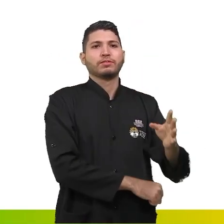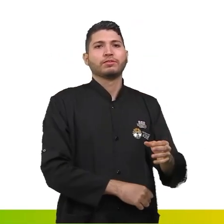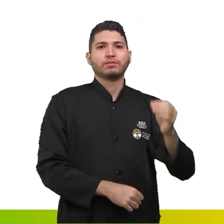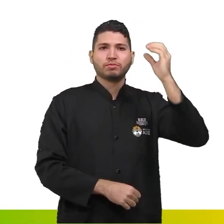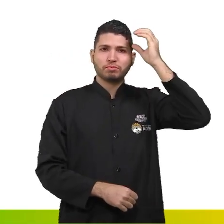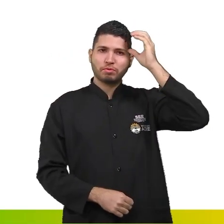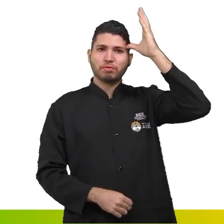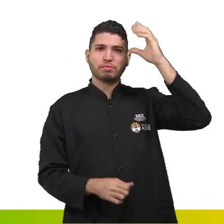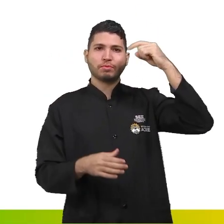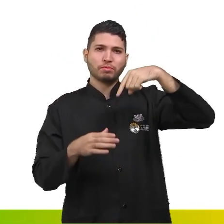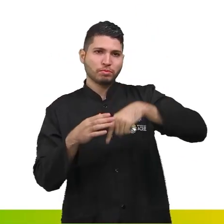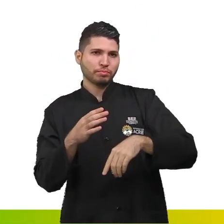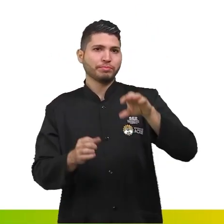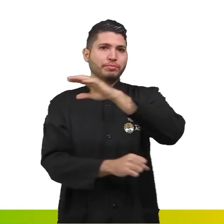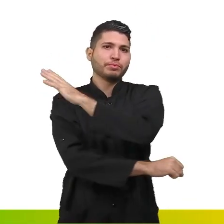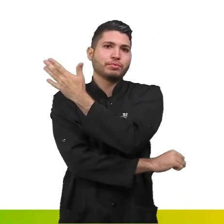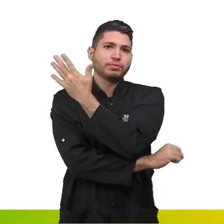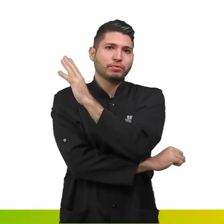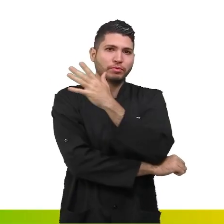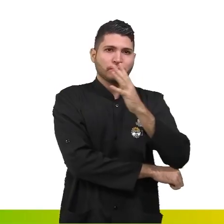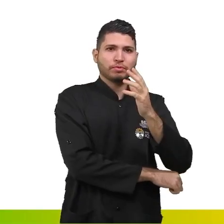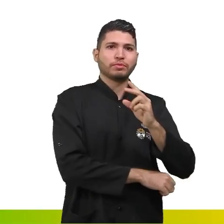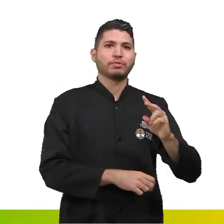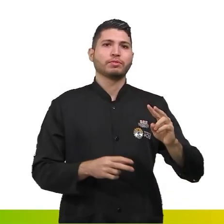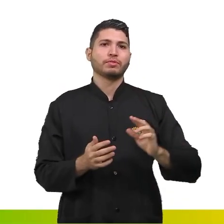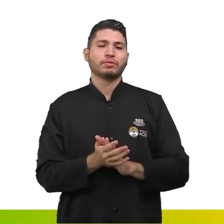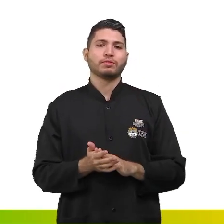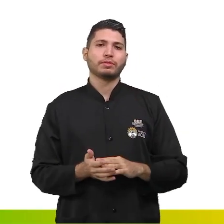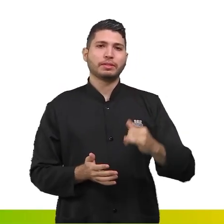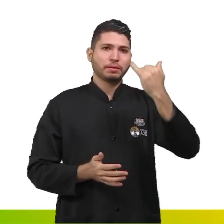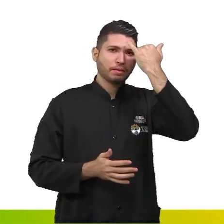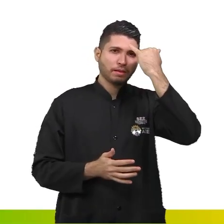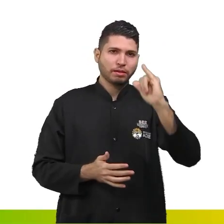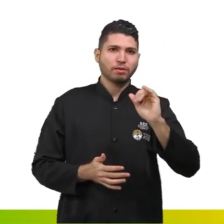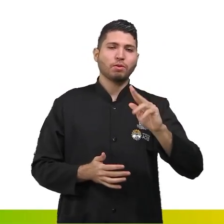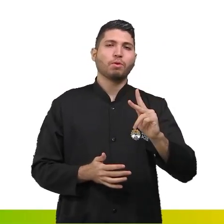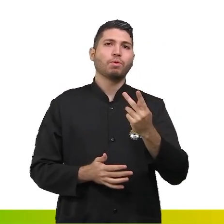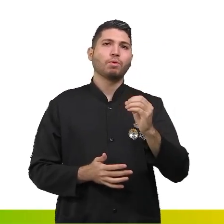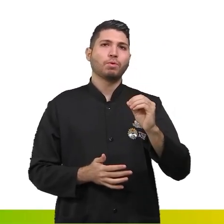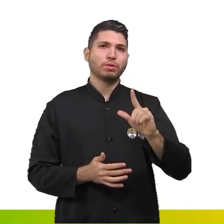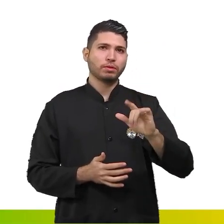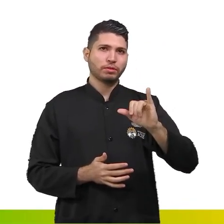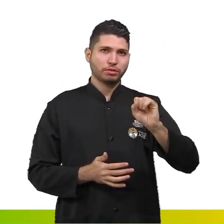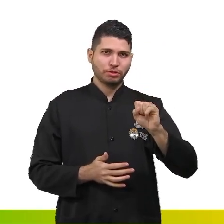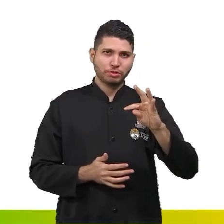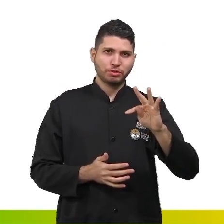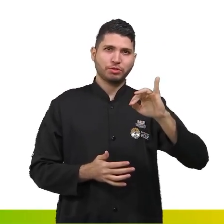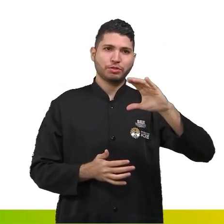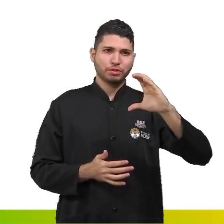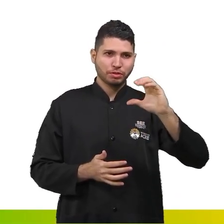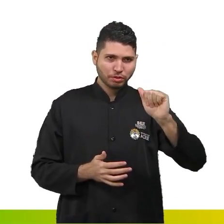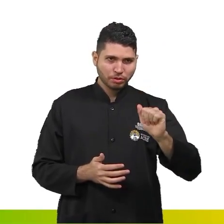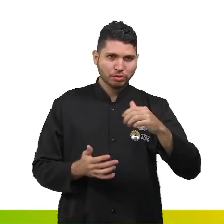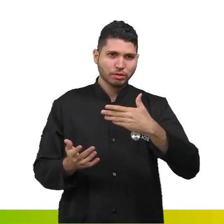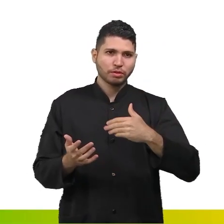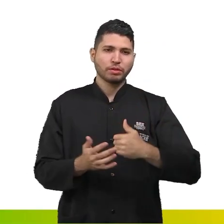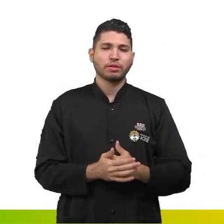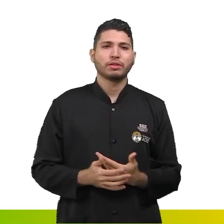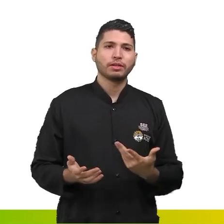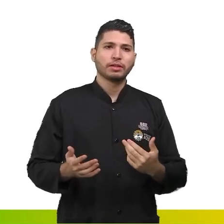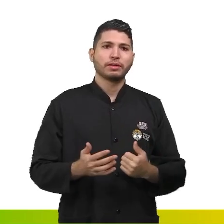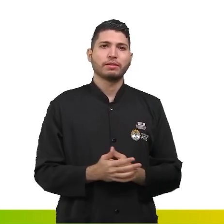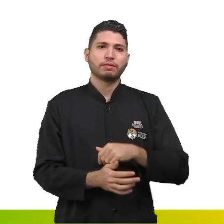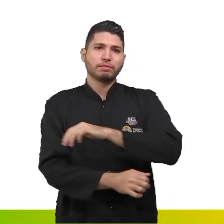visão holística do mundo e sustentabilidade. Então, o conhecimento da natureza decorre